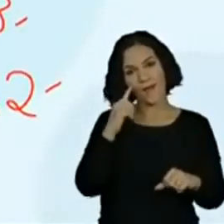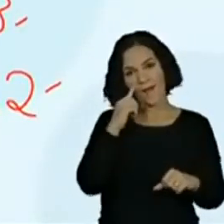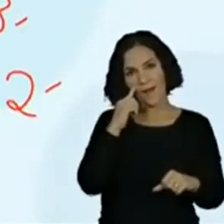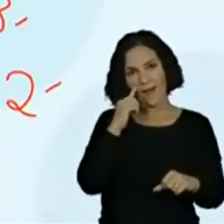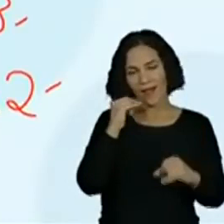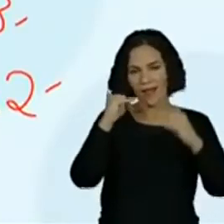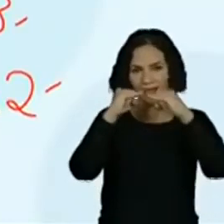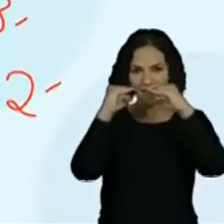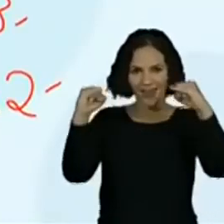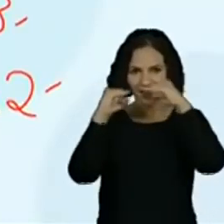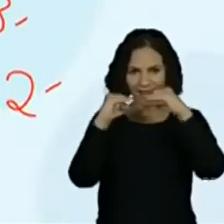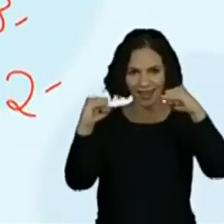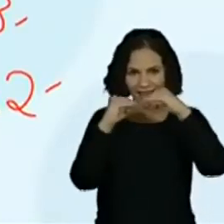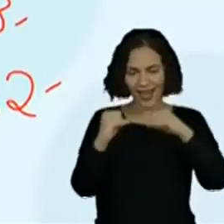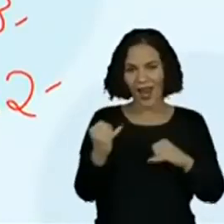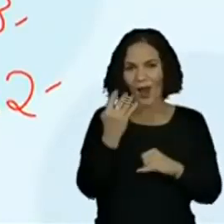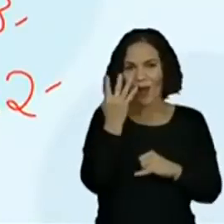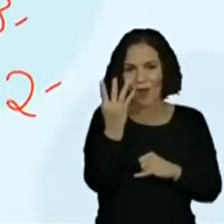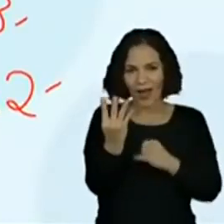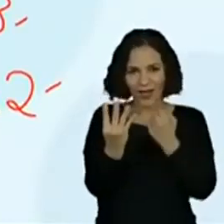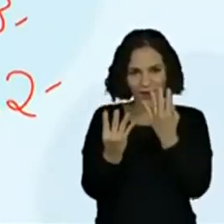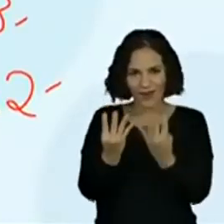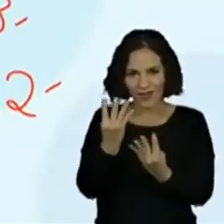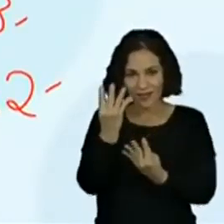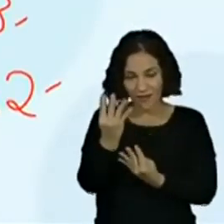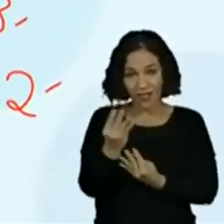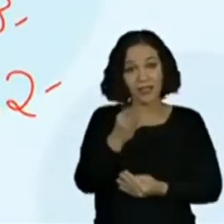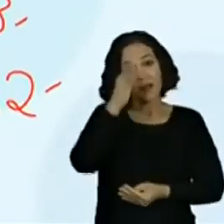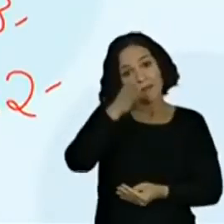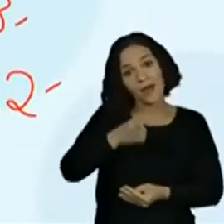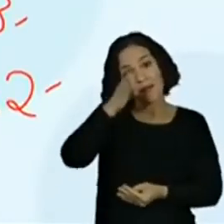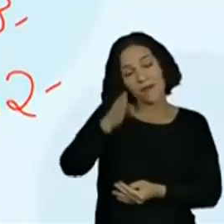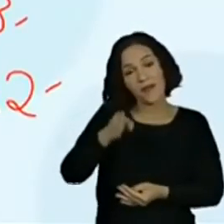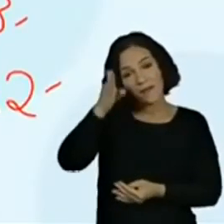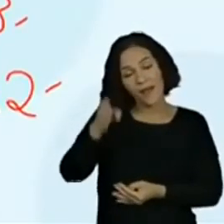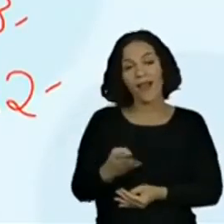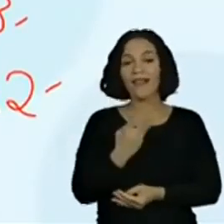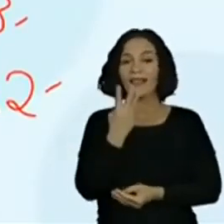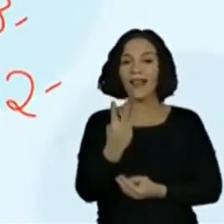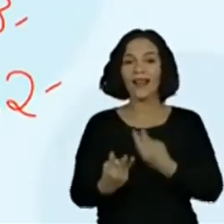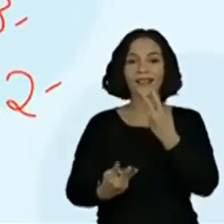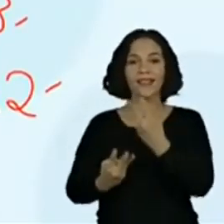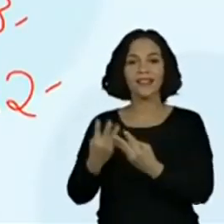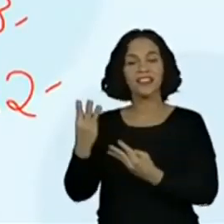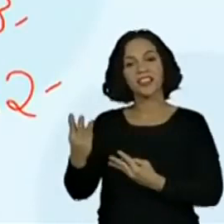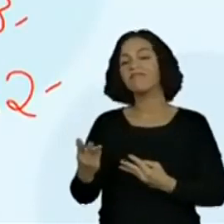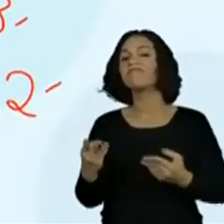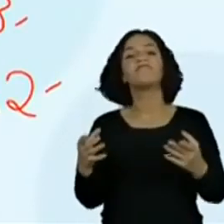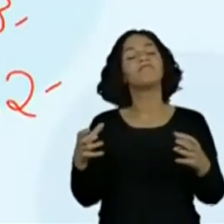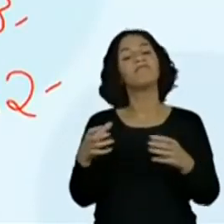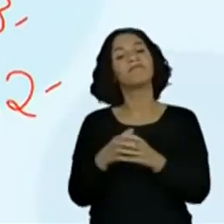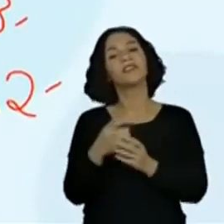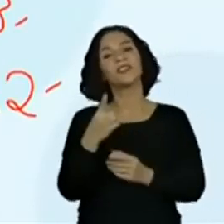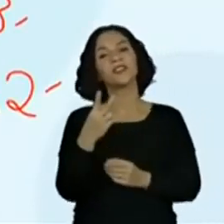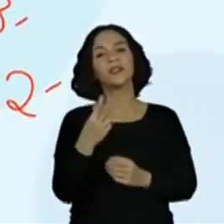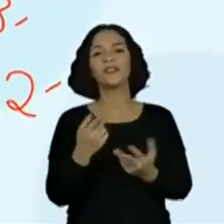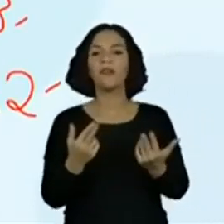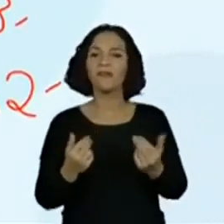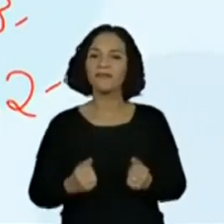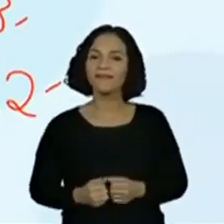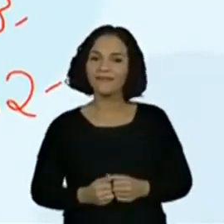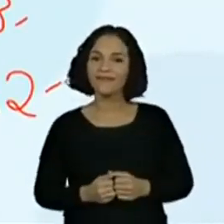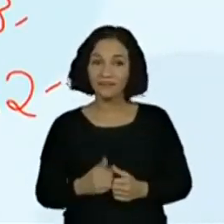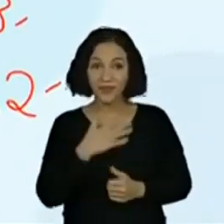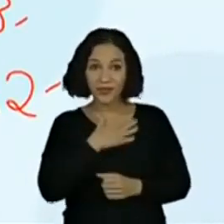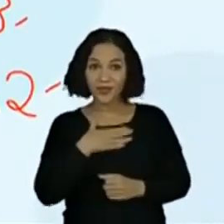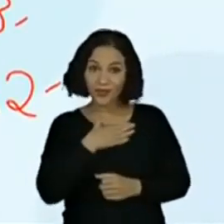em 4, que vai dar 12, e de 3 em 3, que vai dar 12 também. Também. E foi legal essa marcação?